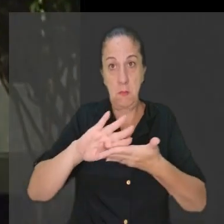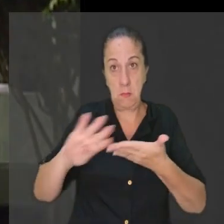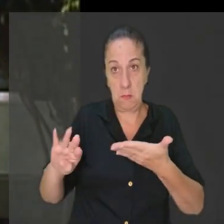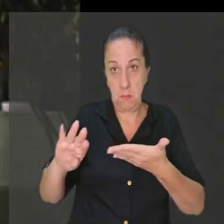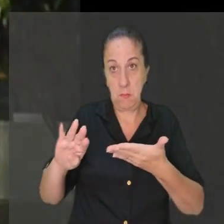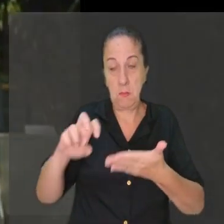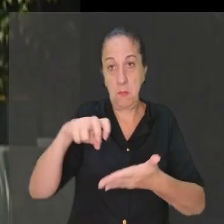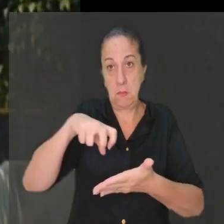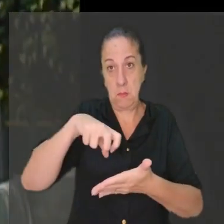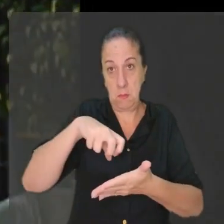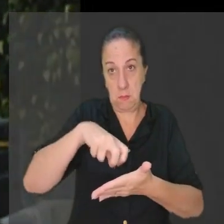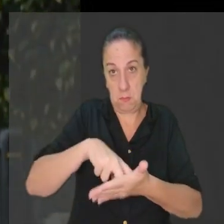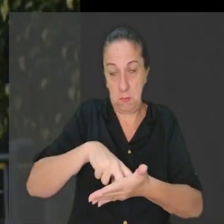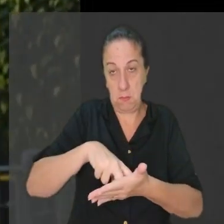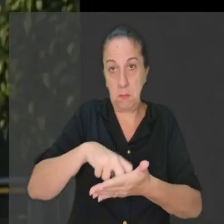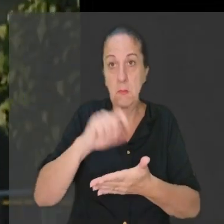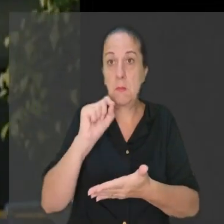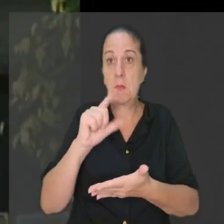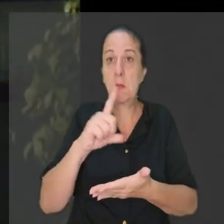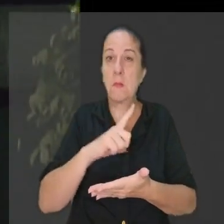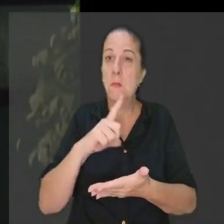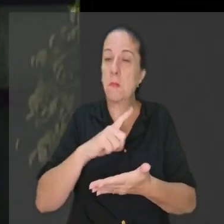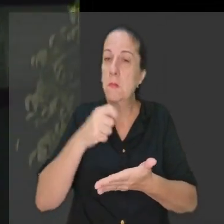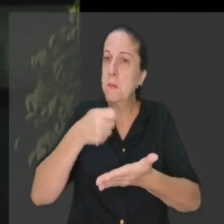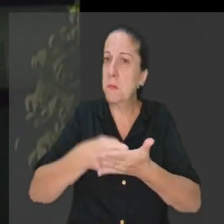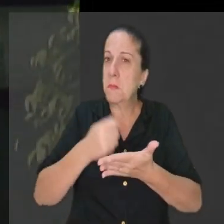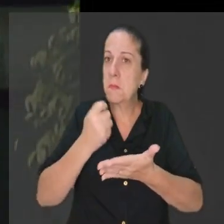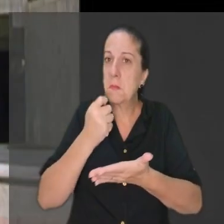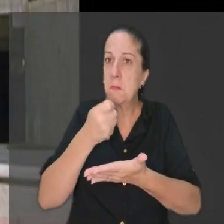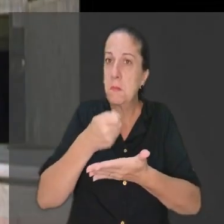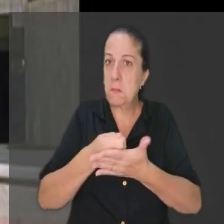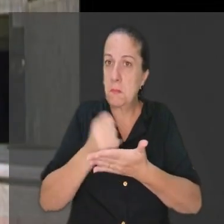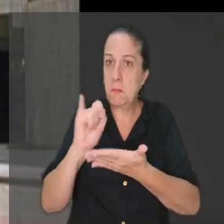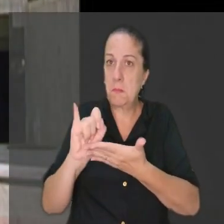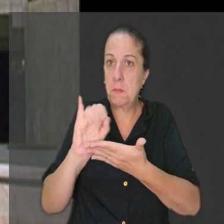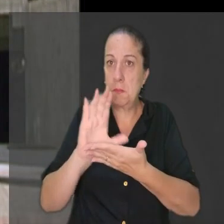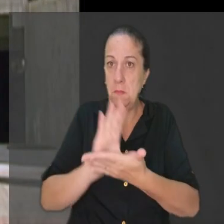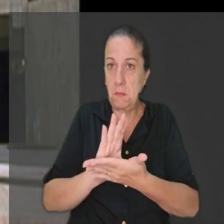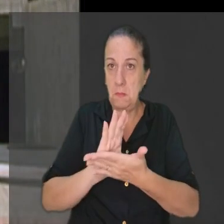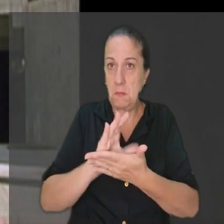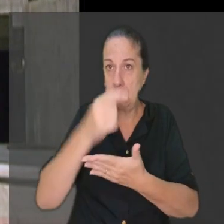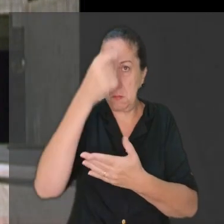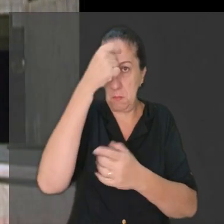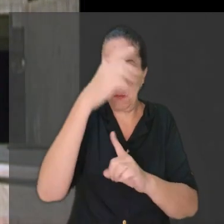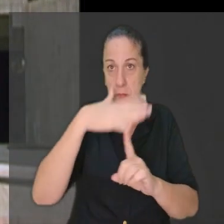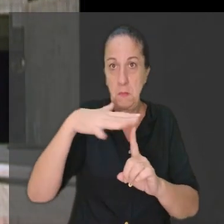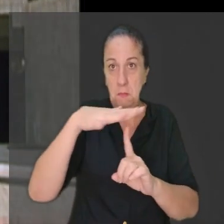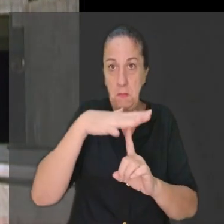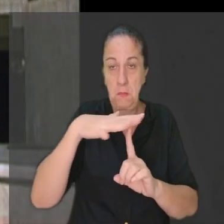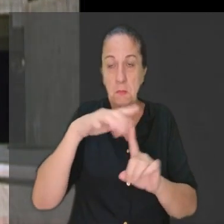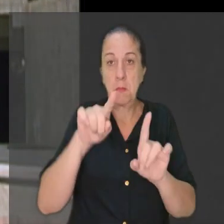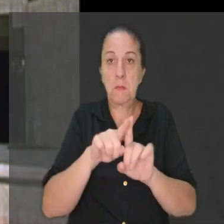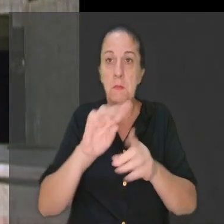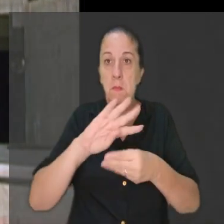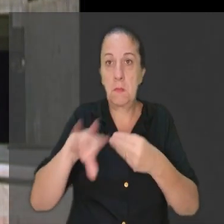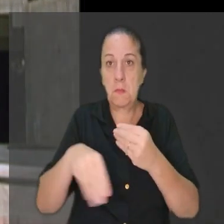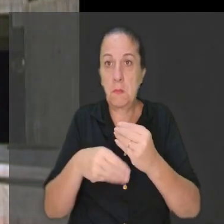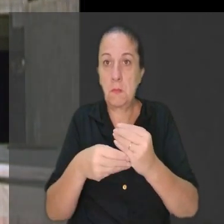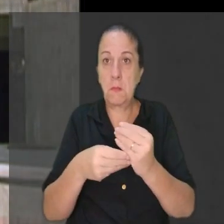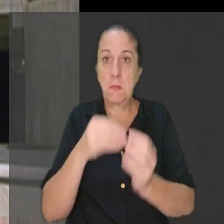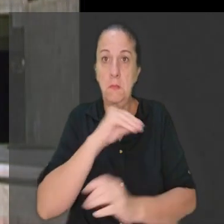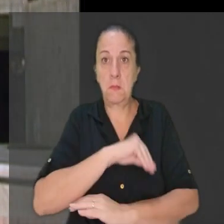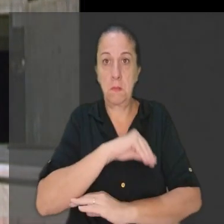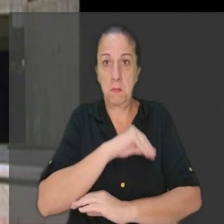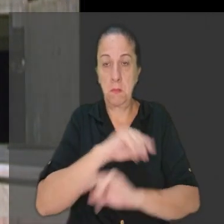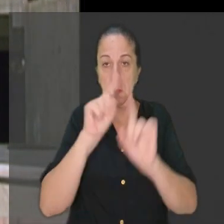a condenação do juízo de primeiro grau que havia determinado o pagamento de indenização por danos morais e recomposição salarial